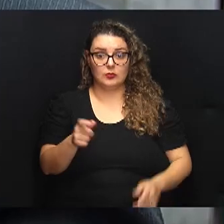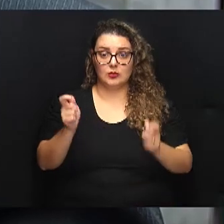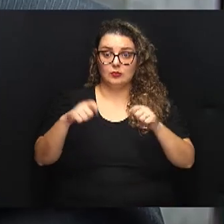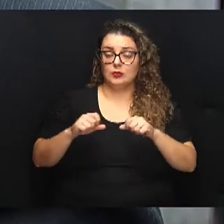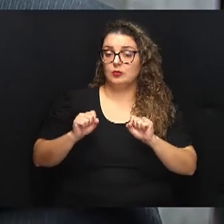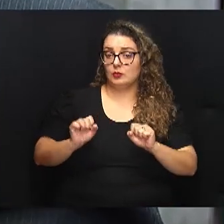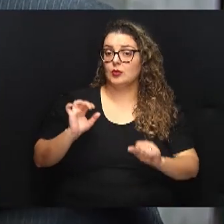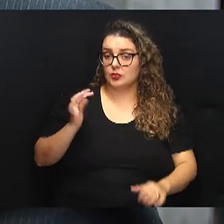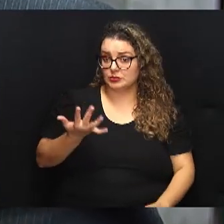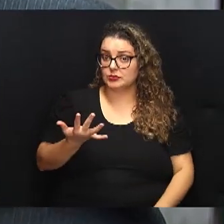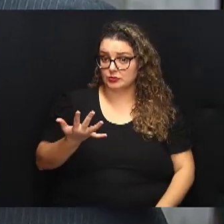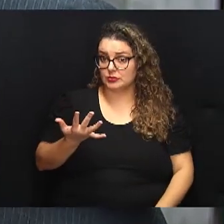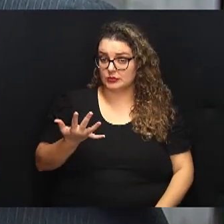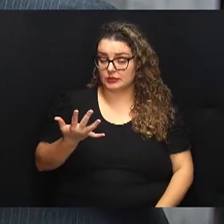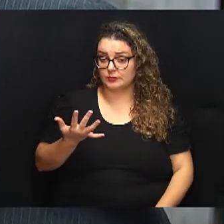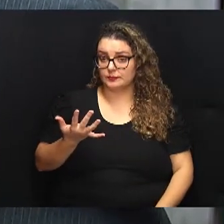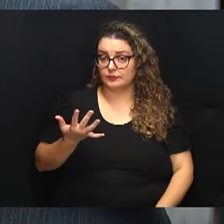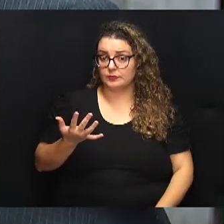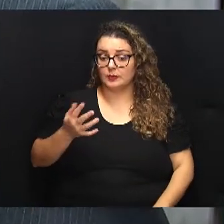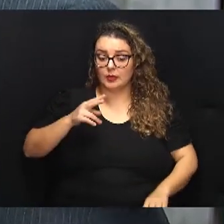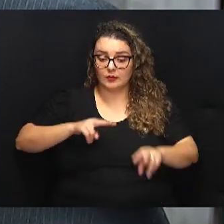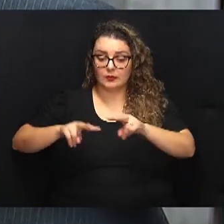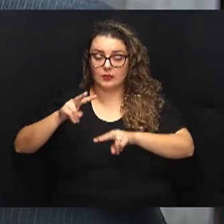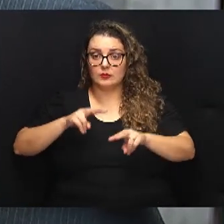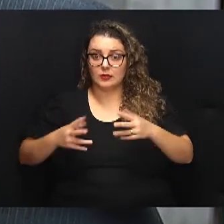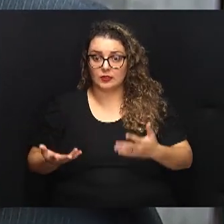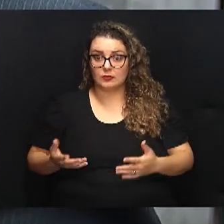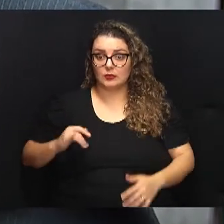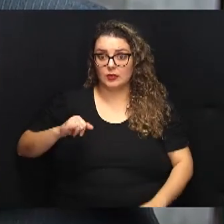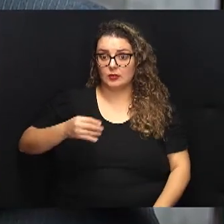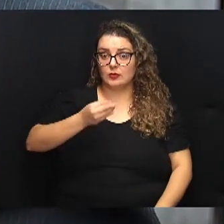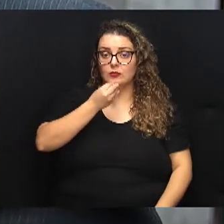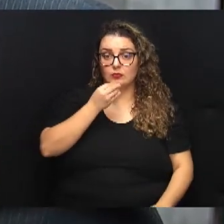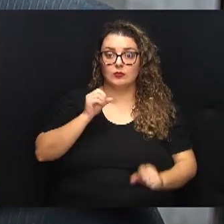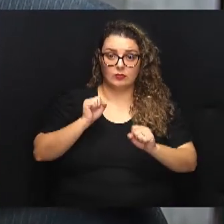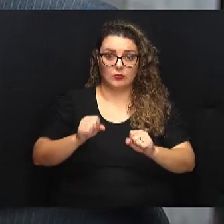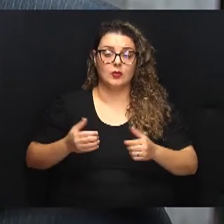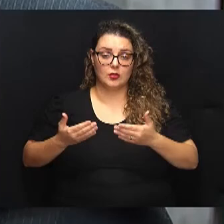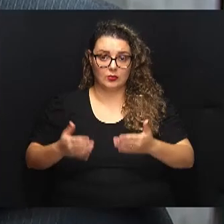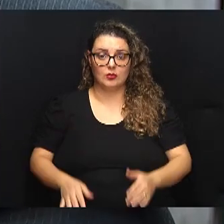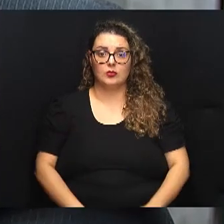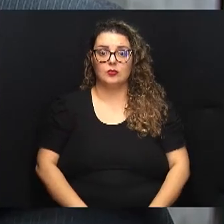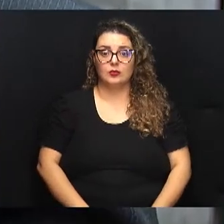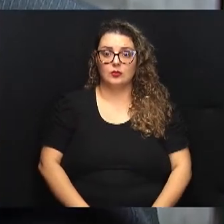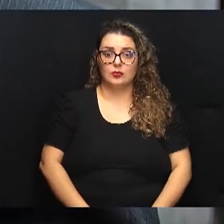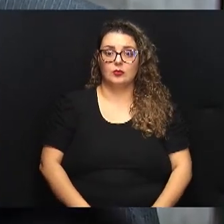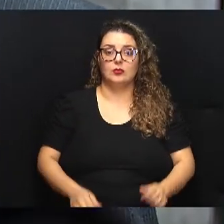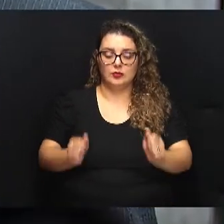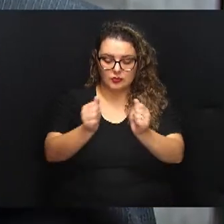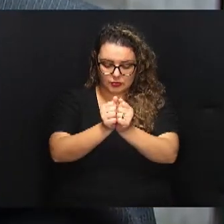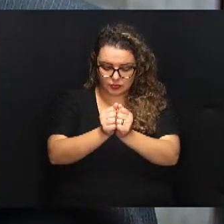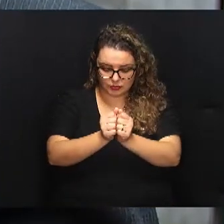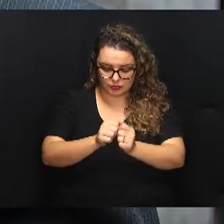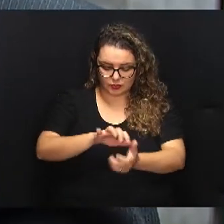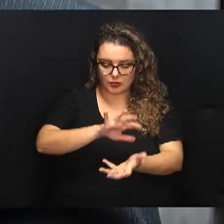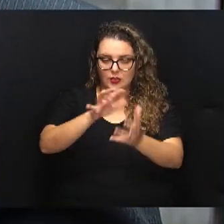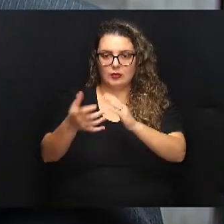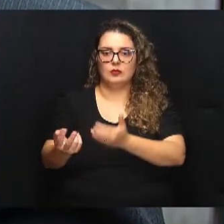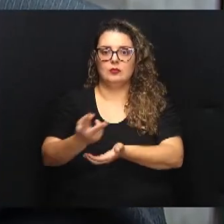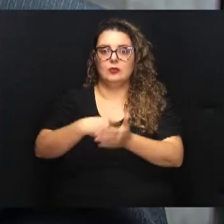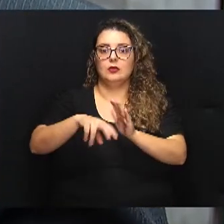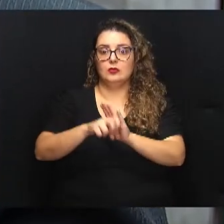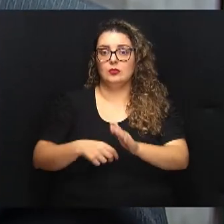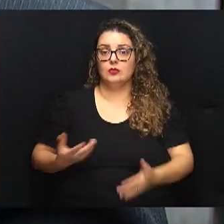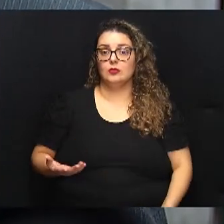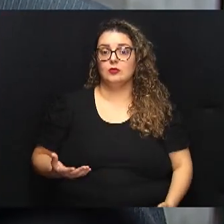possam acontecer e visualizar as oportunidades que possam também vir junto com a reforma tributária. Os contabilistas estão